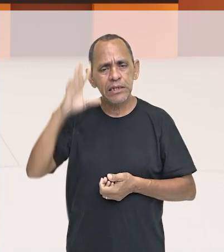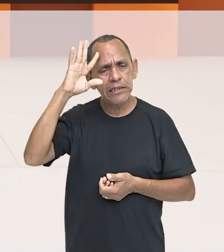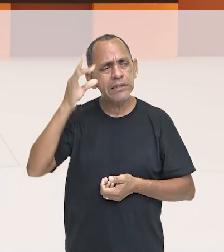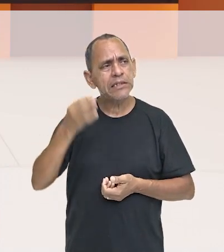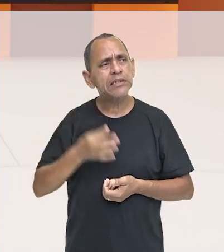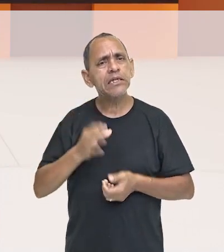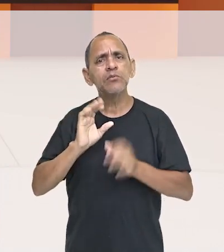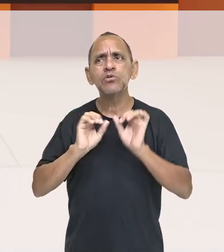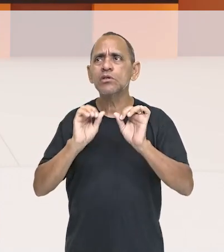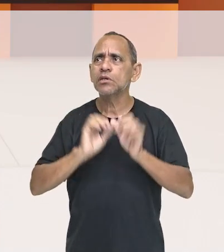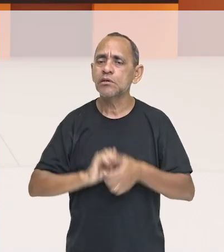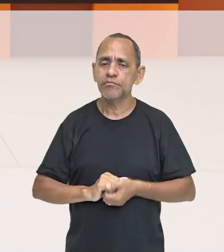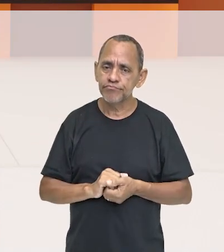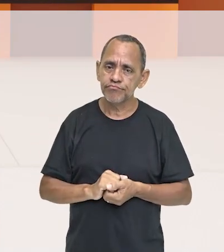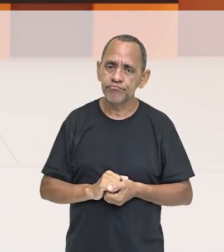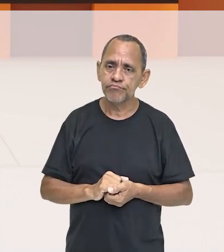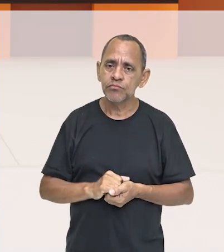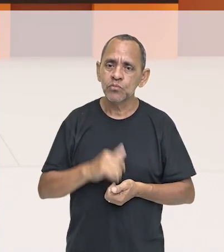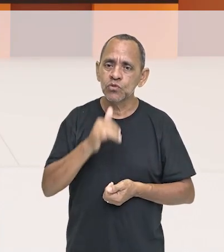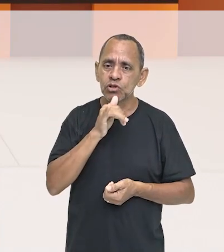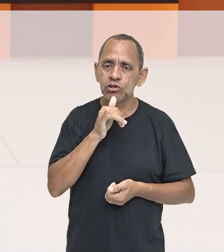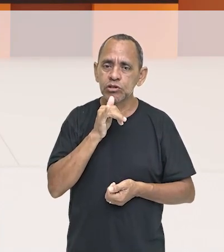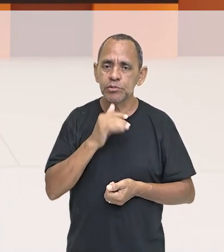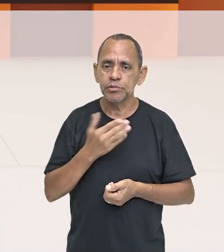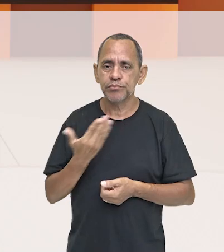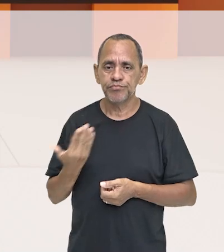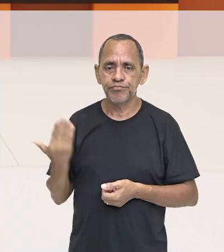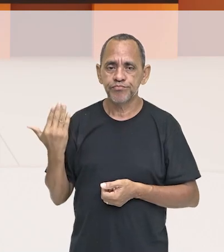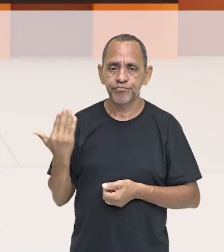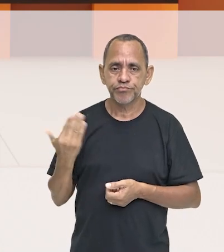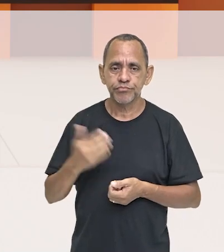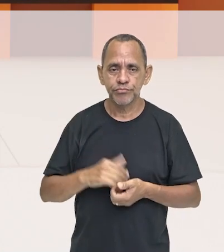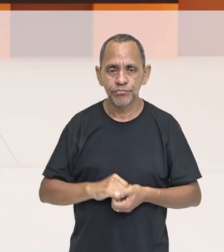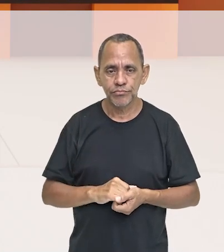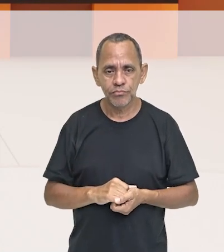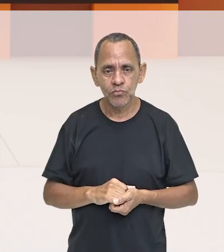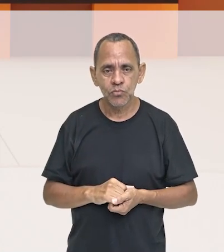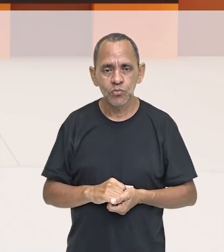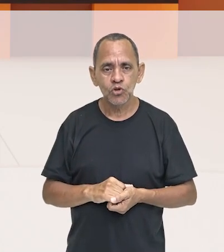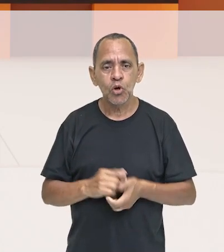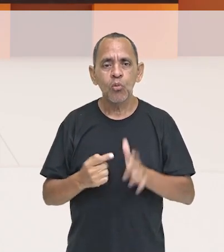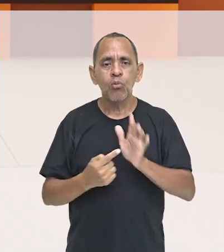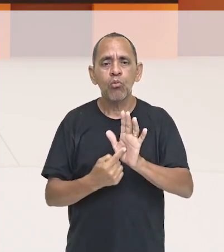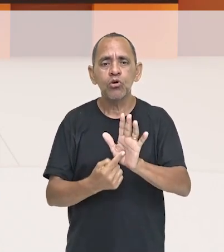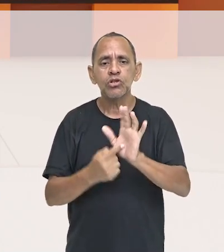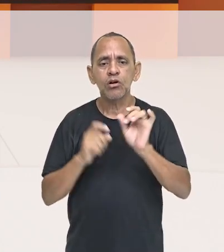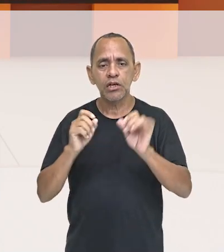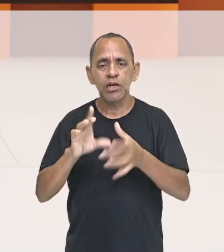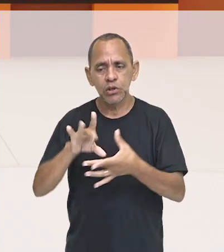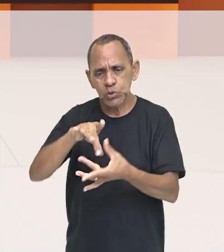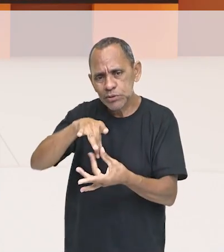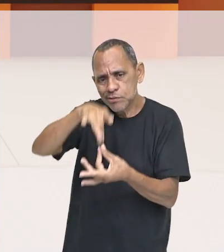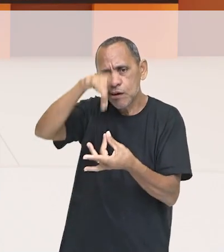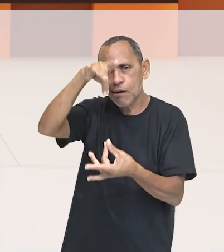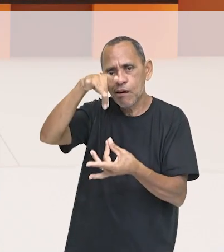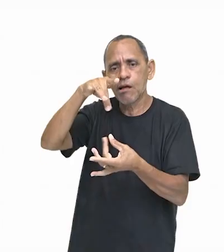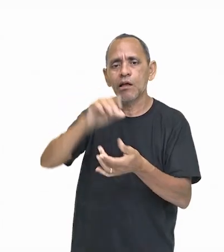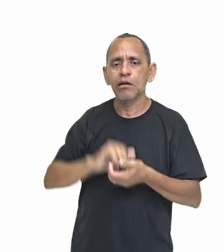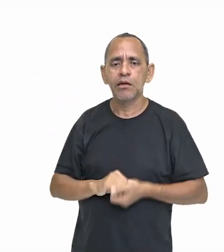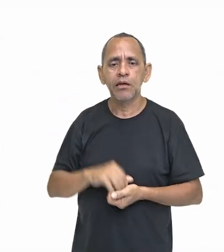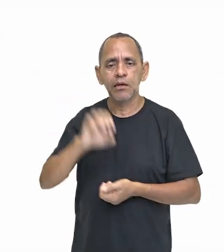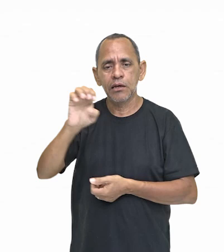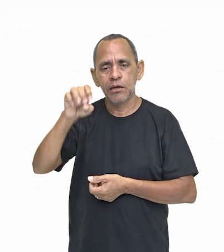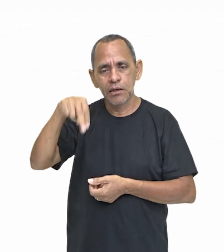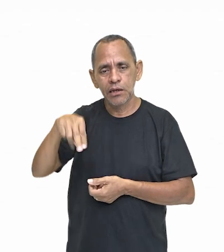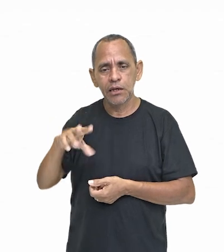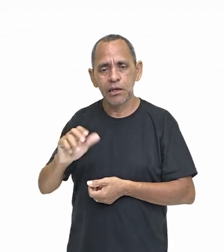compreendermos. Por exemplo, eu poderia trazer aqui os encantas, os encantamentos da Amazônia